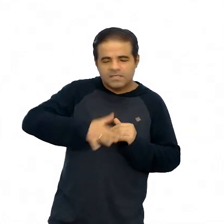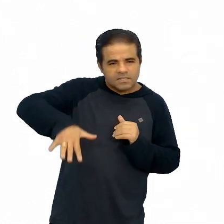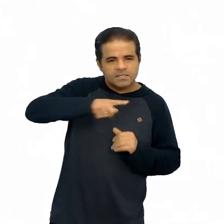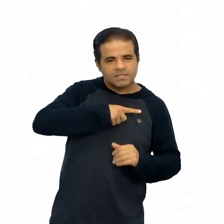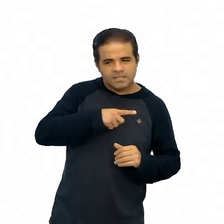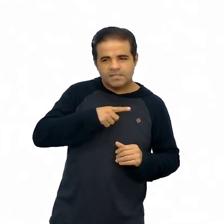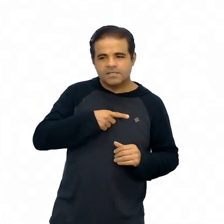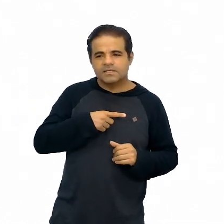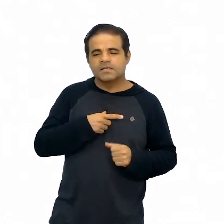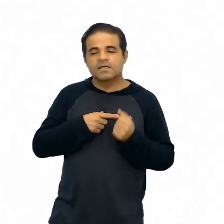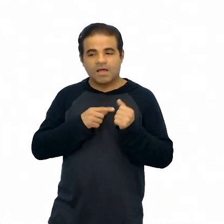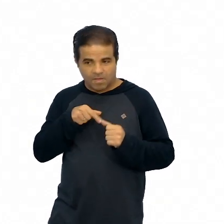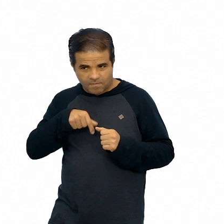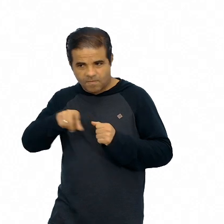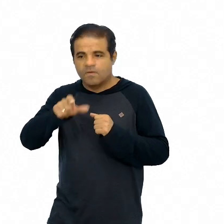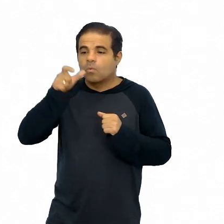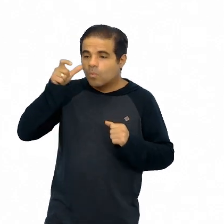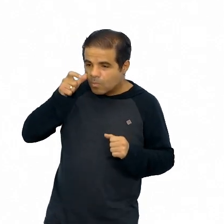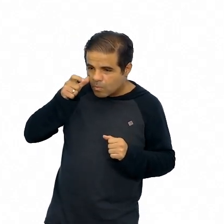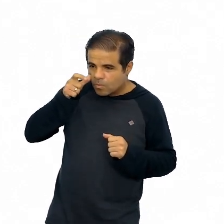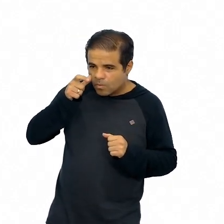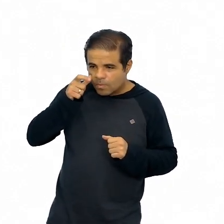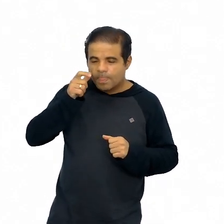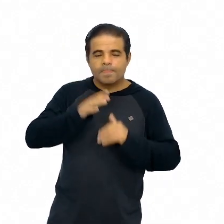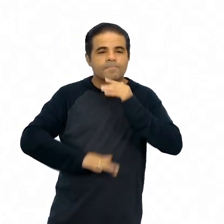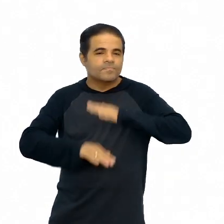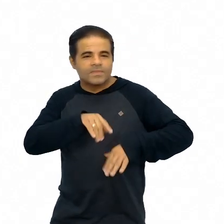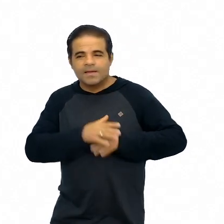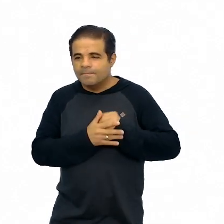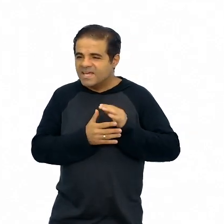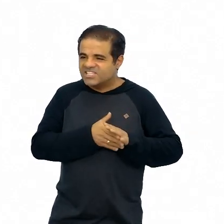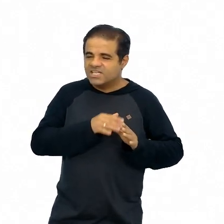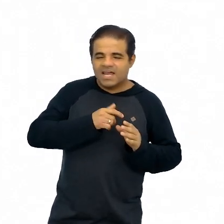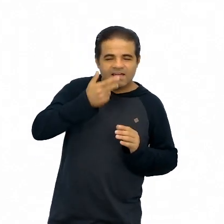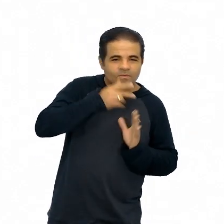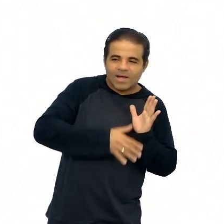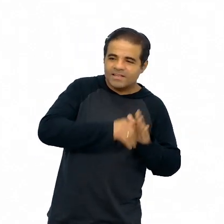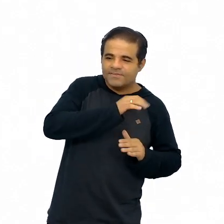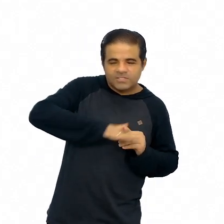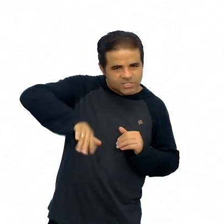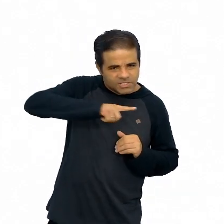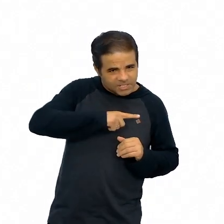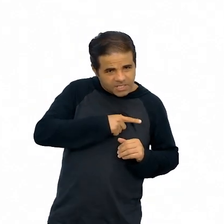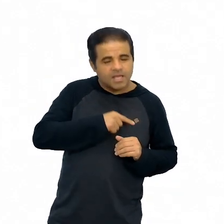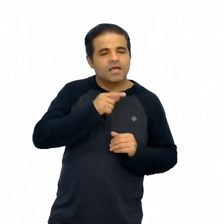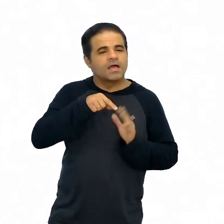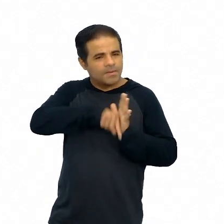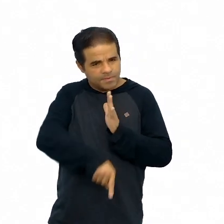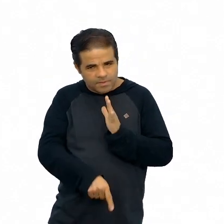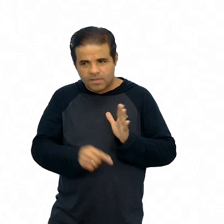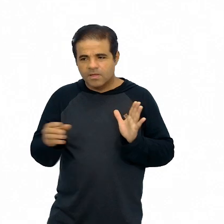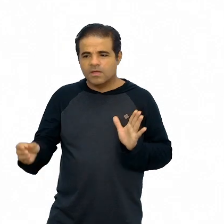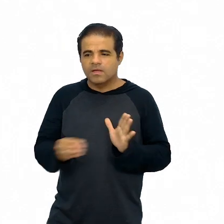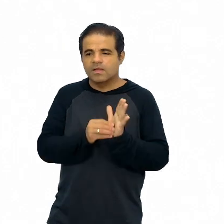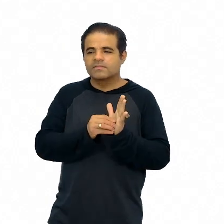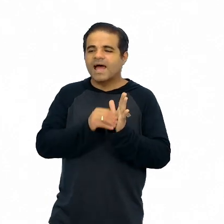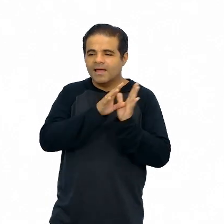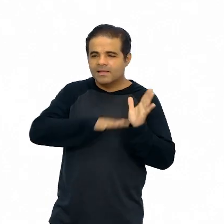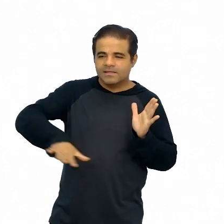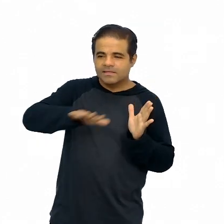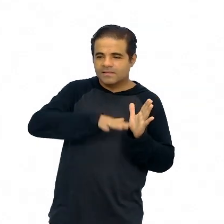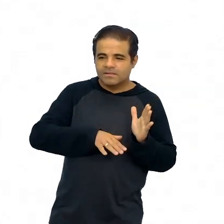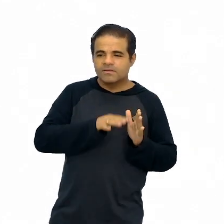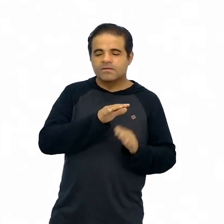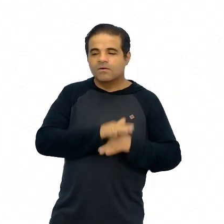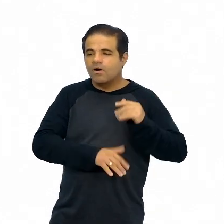tá? Então, vai lá, seleciona lá, formação, recuperação e aprofundamento. As datas, sempre